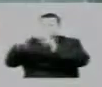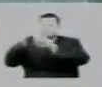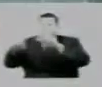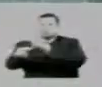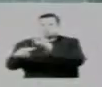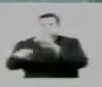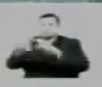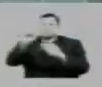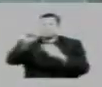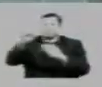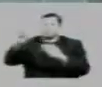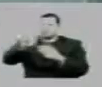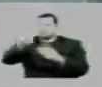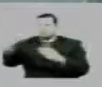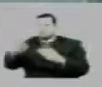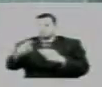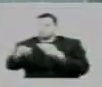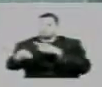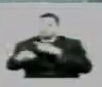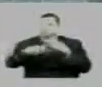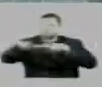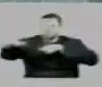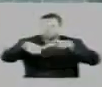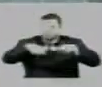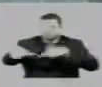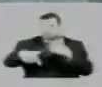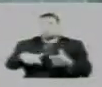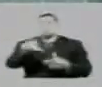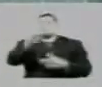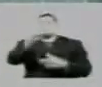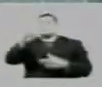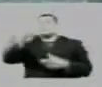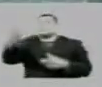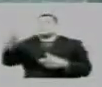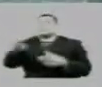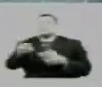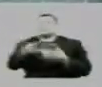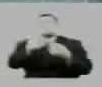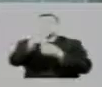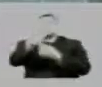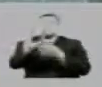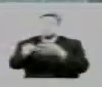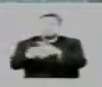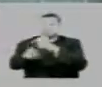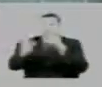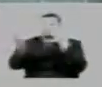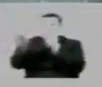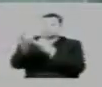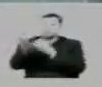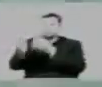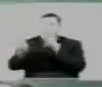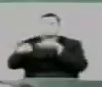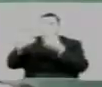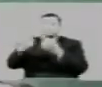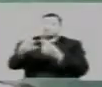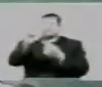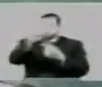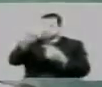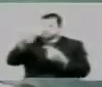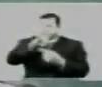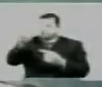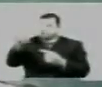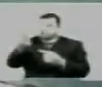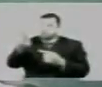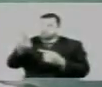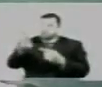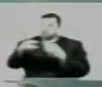monotrilho. 800 milhões de reais gera emprego, 800 milhões de reais incrementa o recolhimento de impostos. Mas 800 milhões